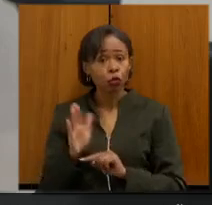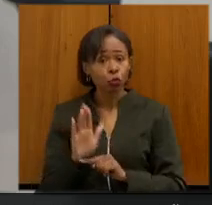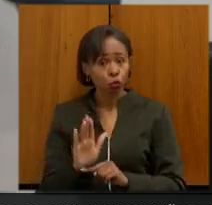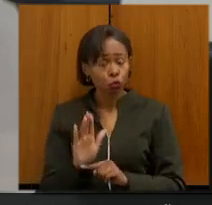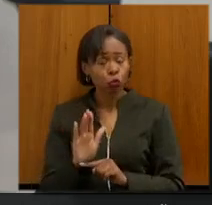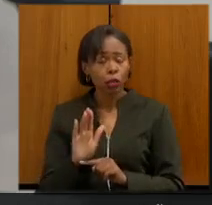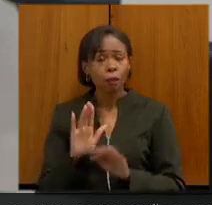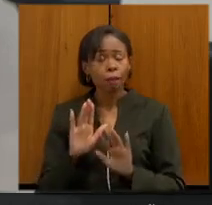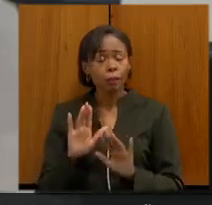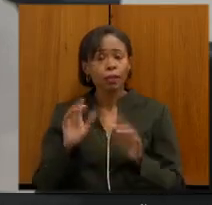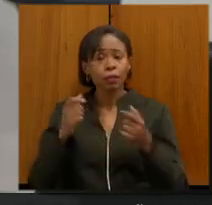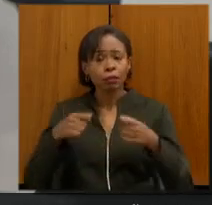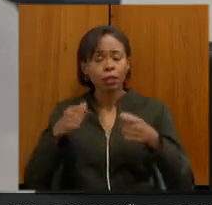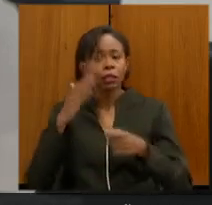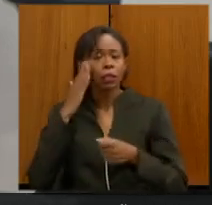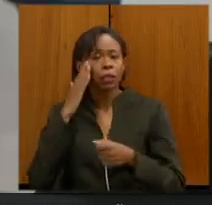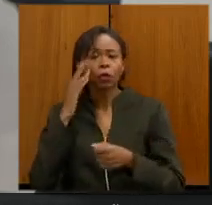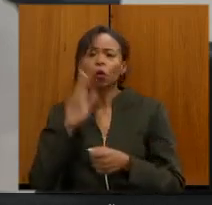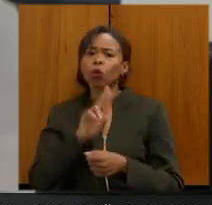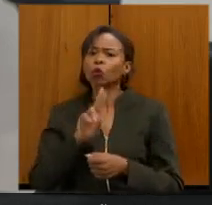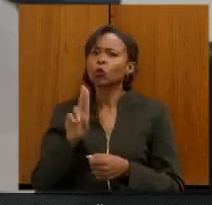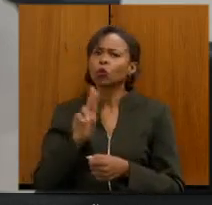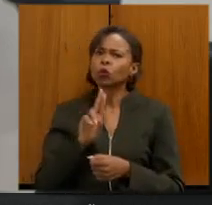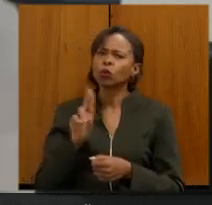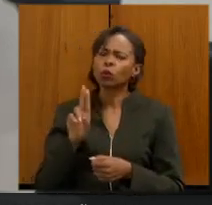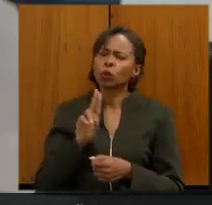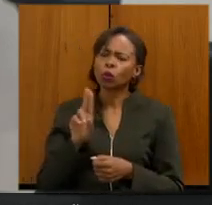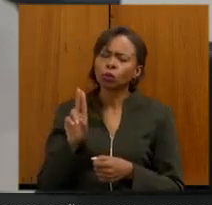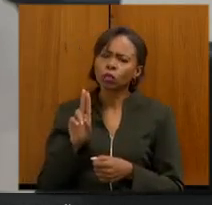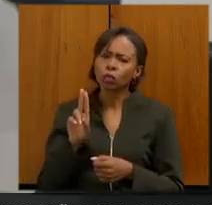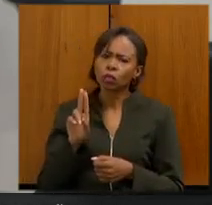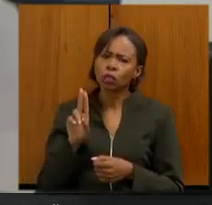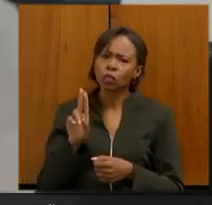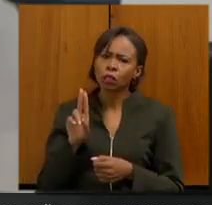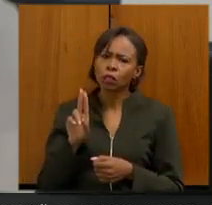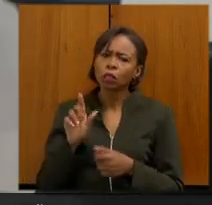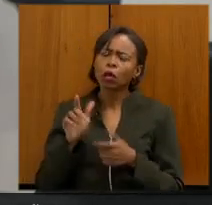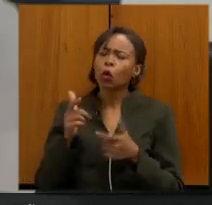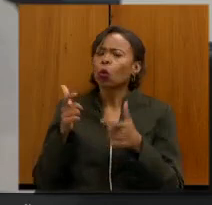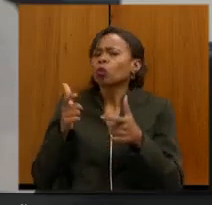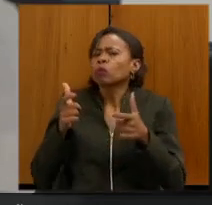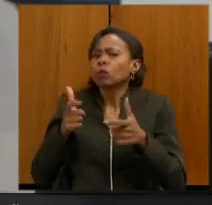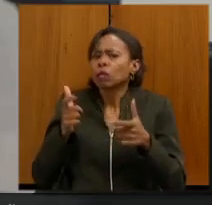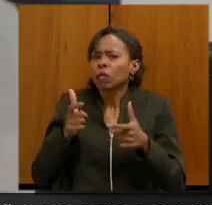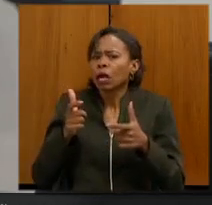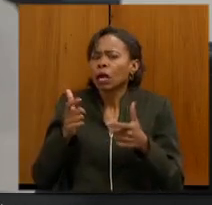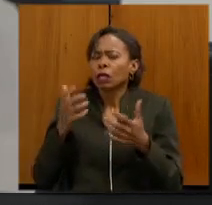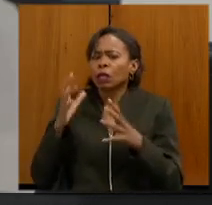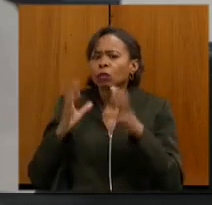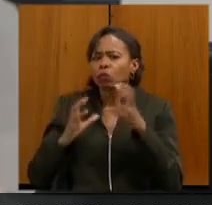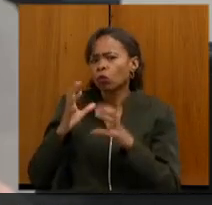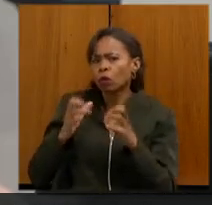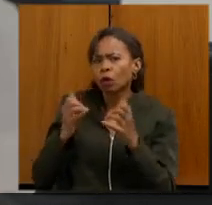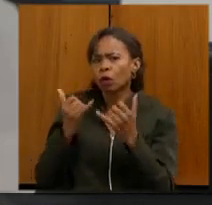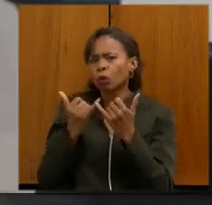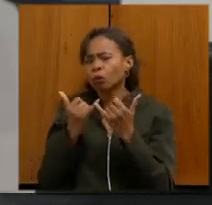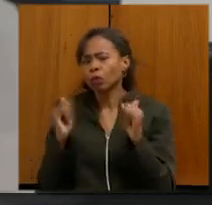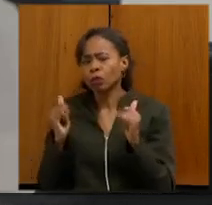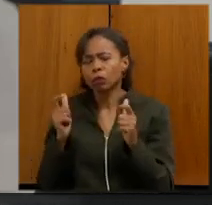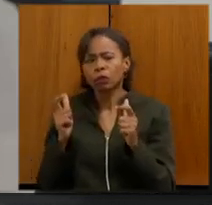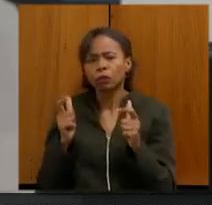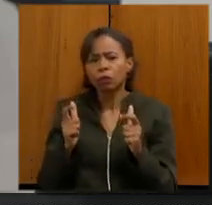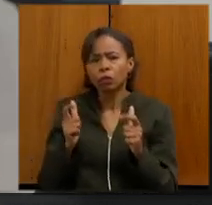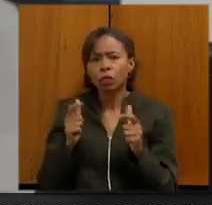mais meu nome é preciso saber o nome das comidas dos Aonde estamos conflitos é qual